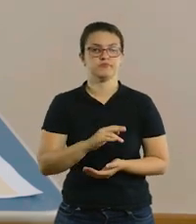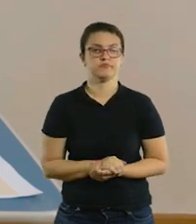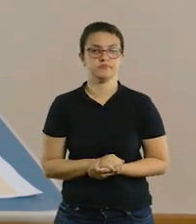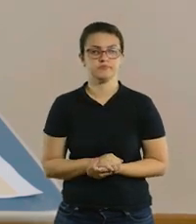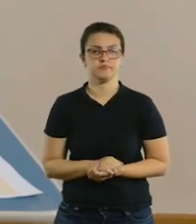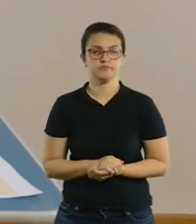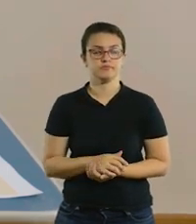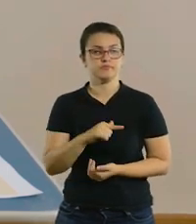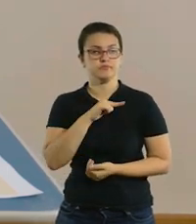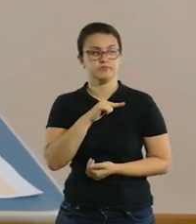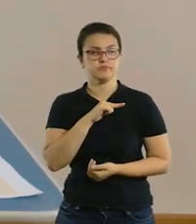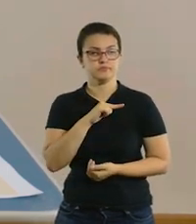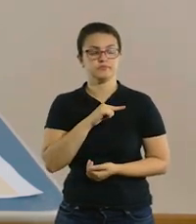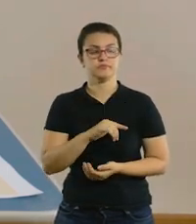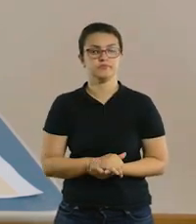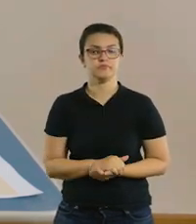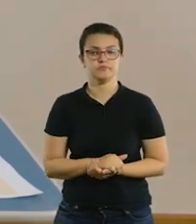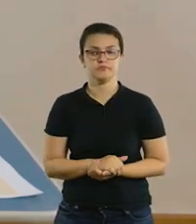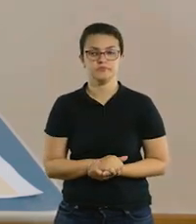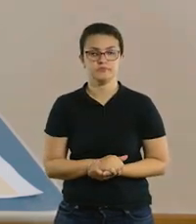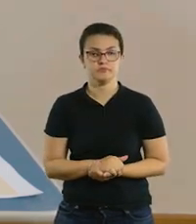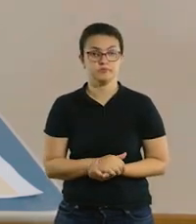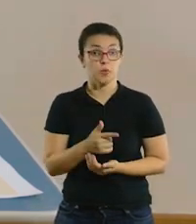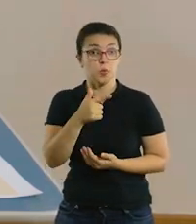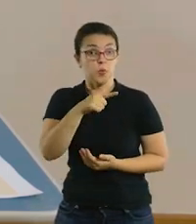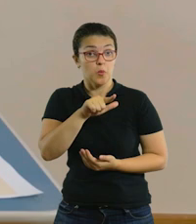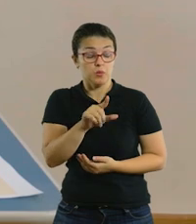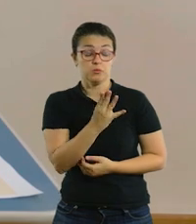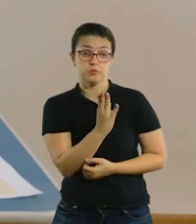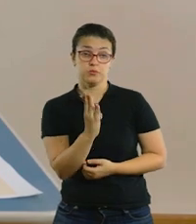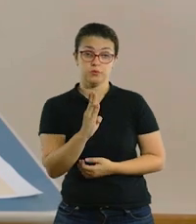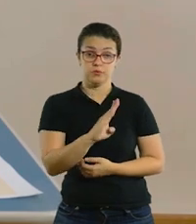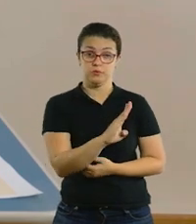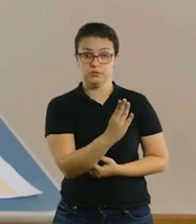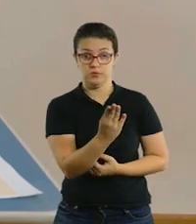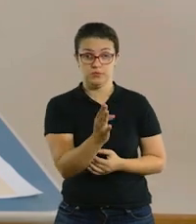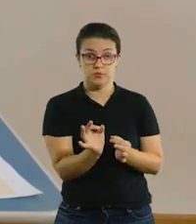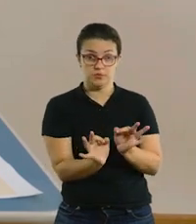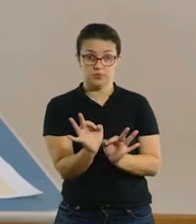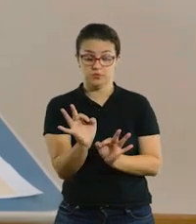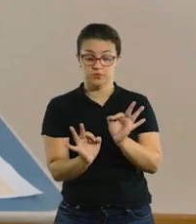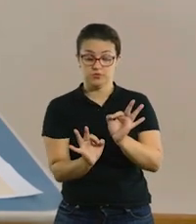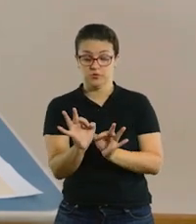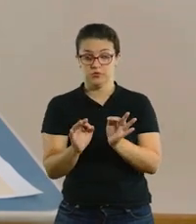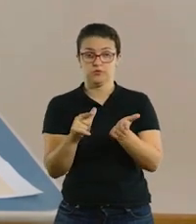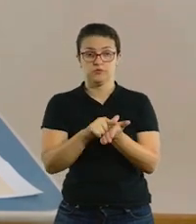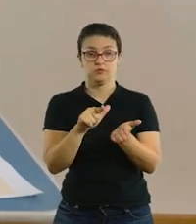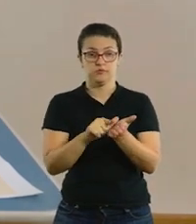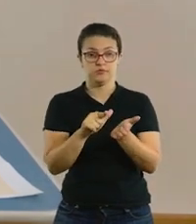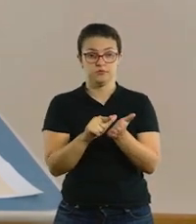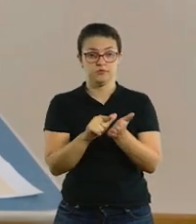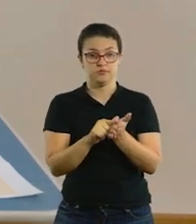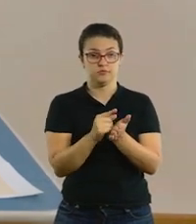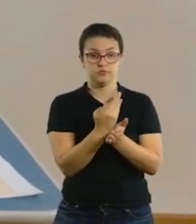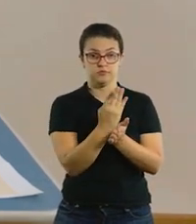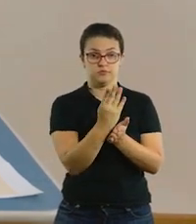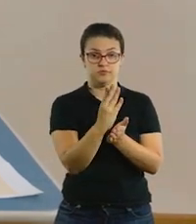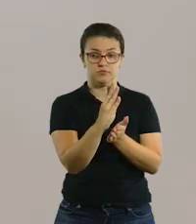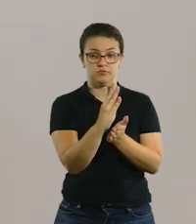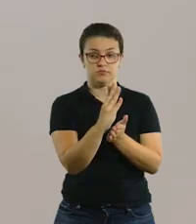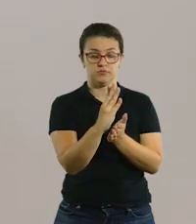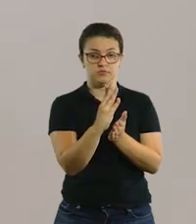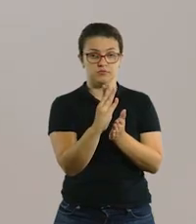Prosseguindo, temos aqui as outras partes que vocês vão precisar montar. A cauda do